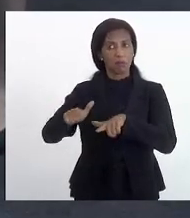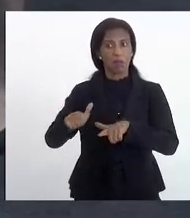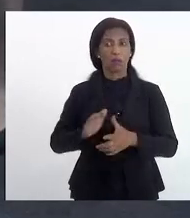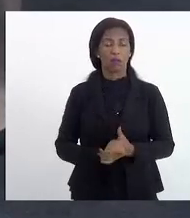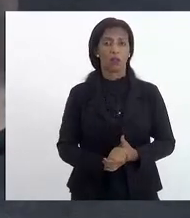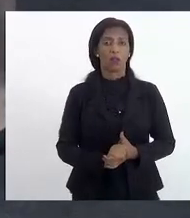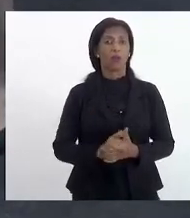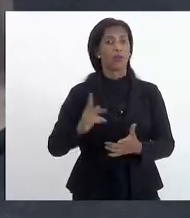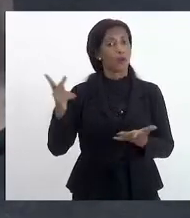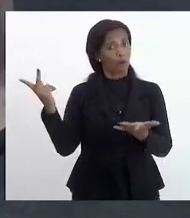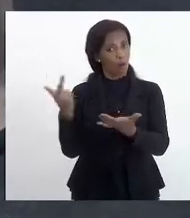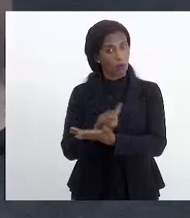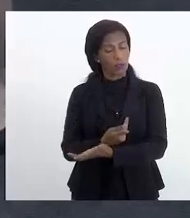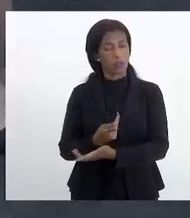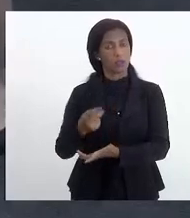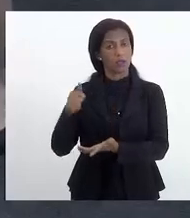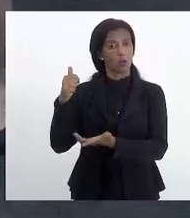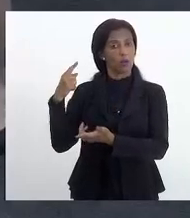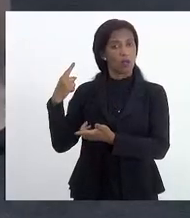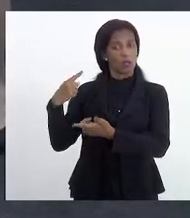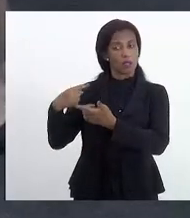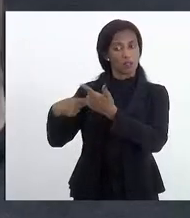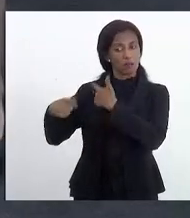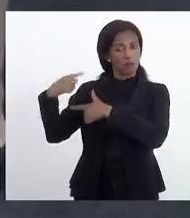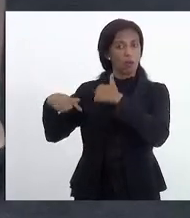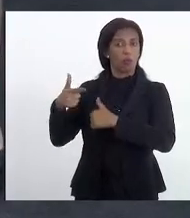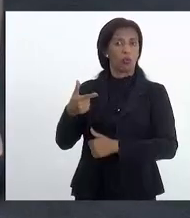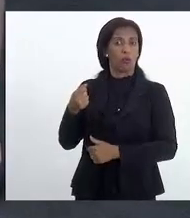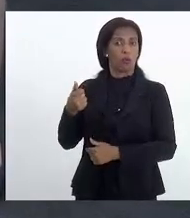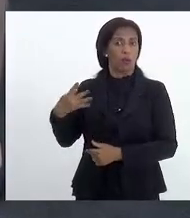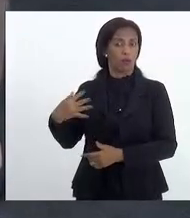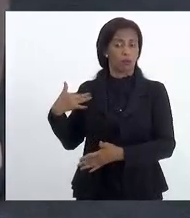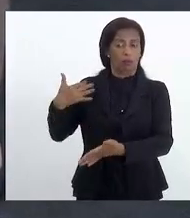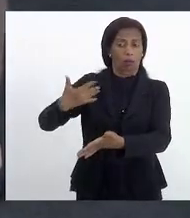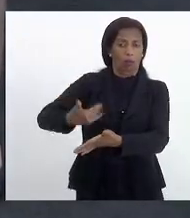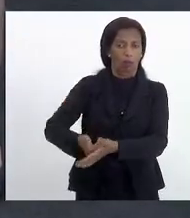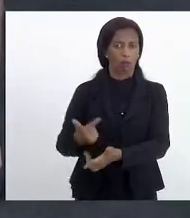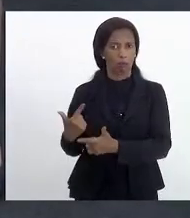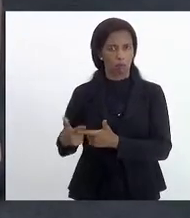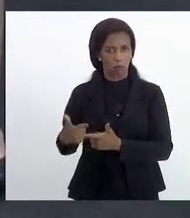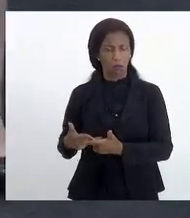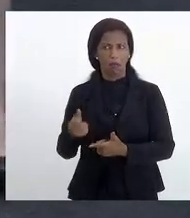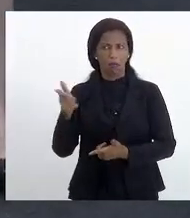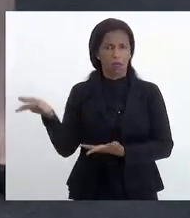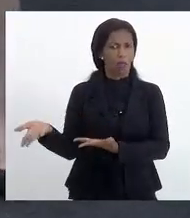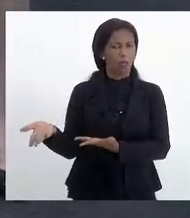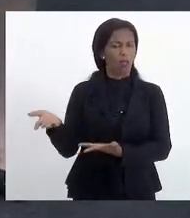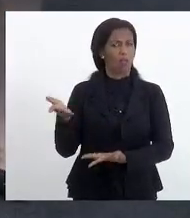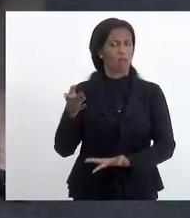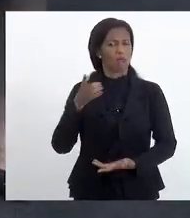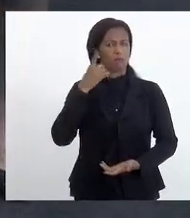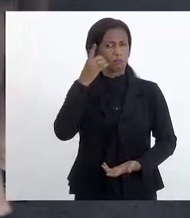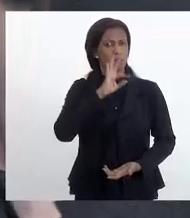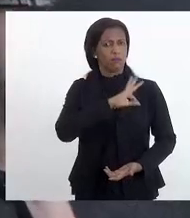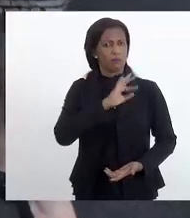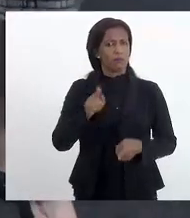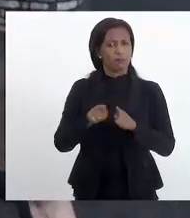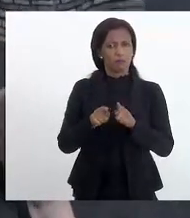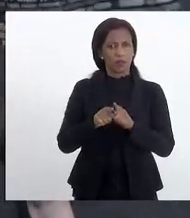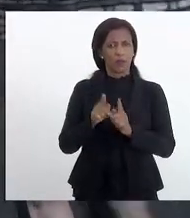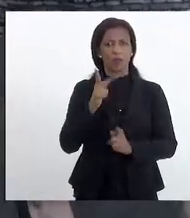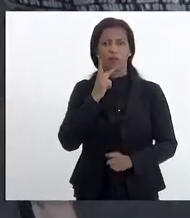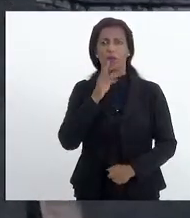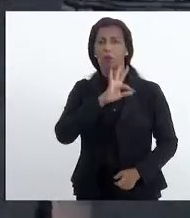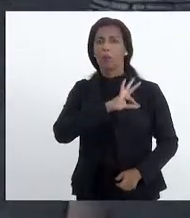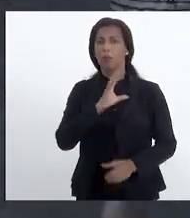formou esse bolo de 2014 até aqui. E é claro também, a Marta fez uma menção importante a respeito da Polícia